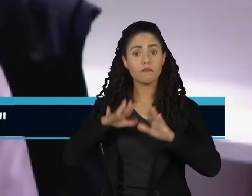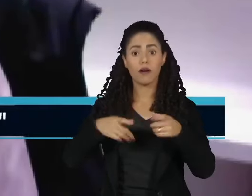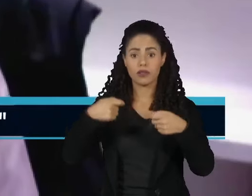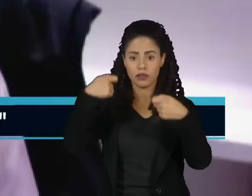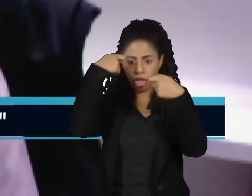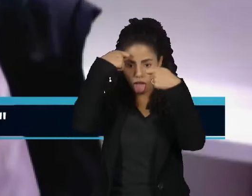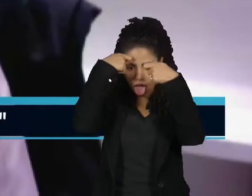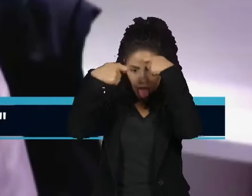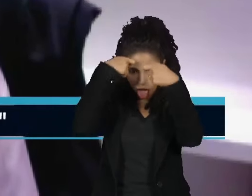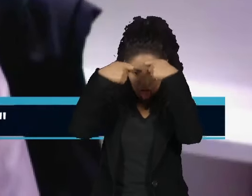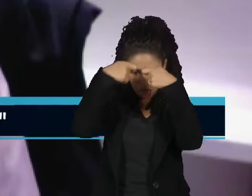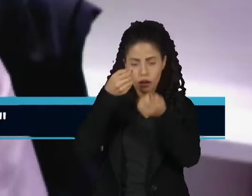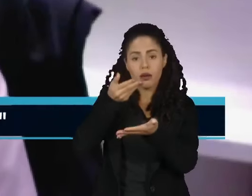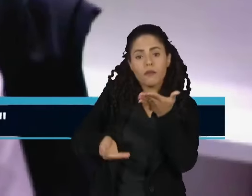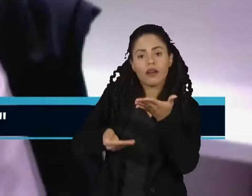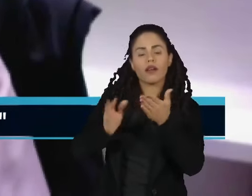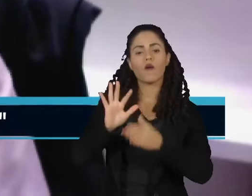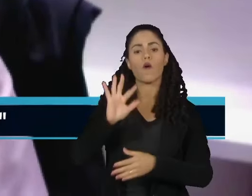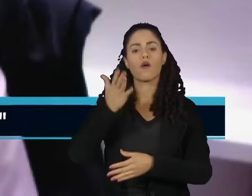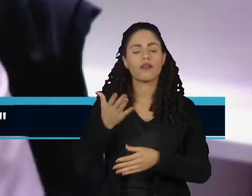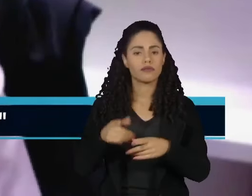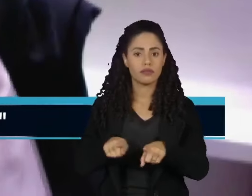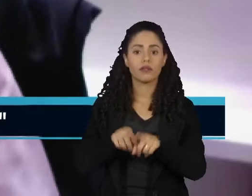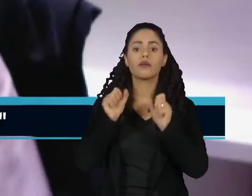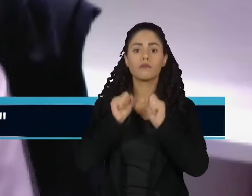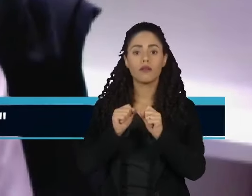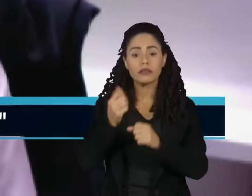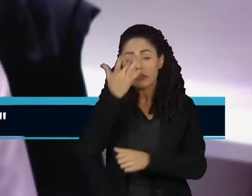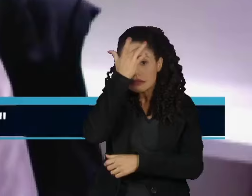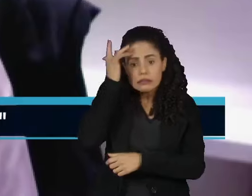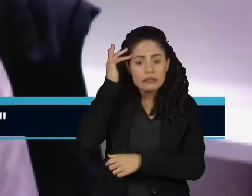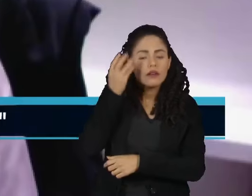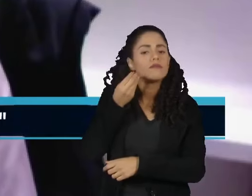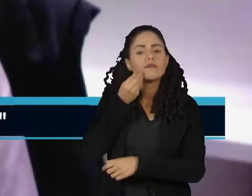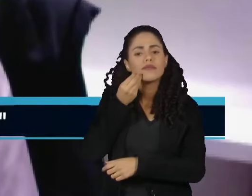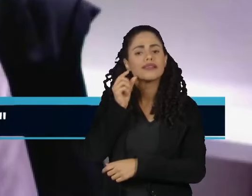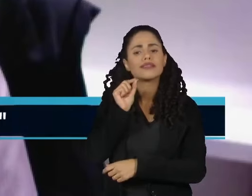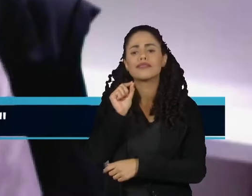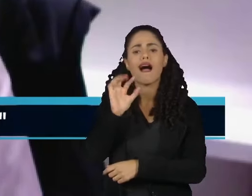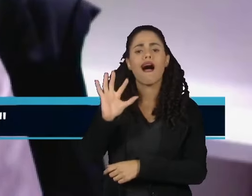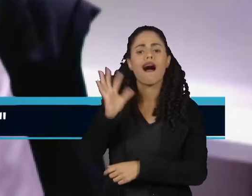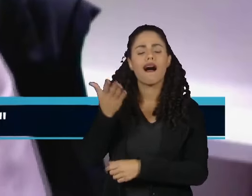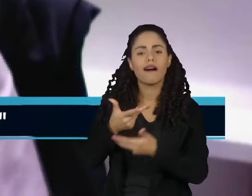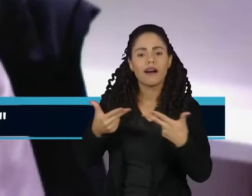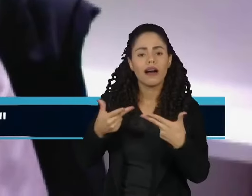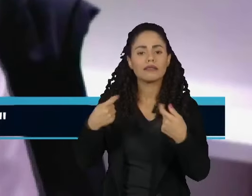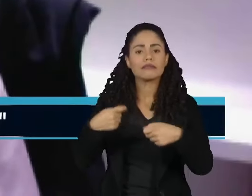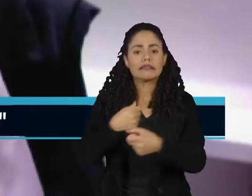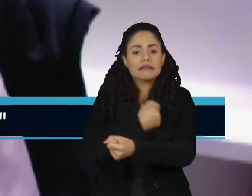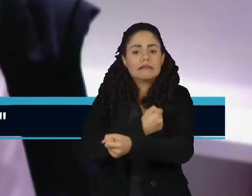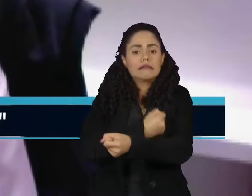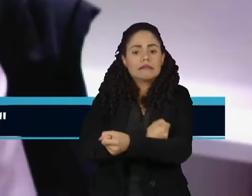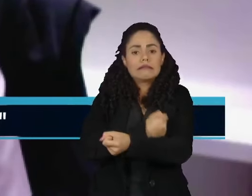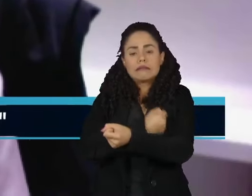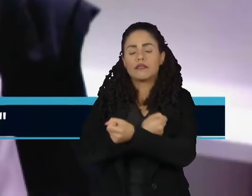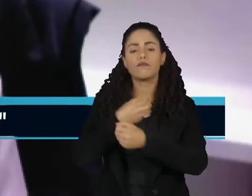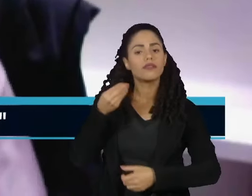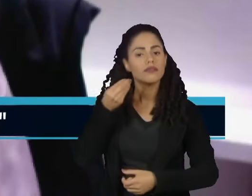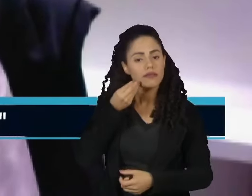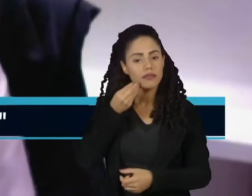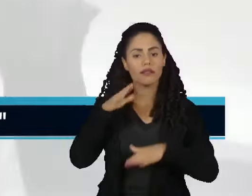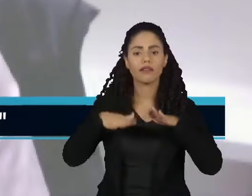controle e acabar levando as pessoas a necessitarem, a perderem realmente